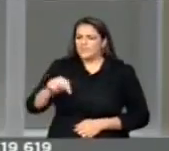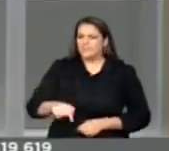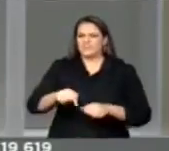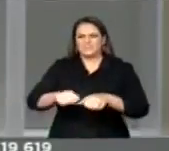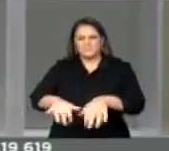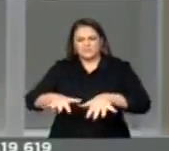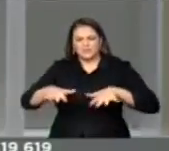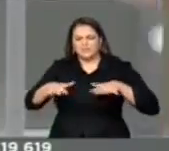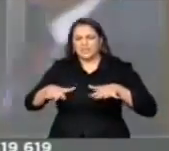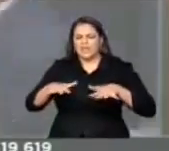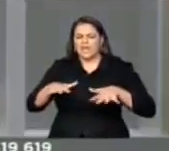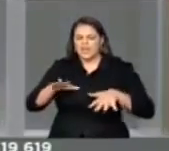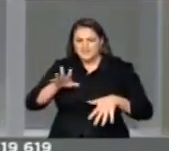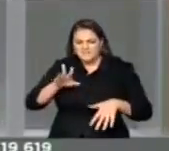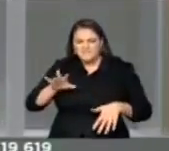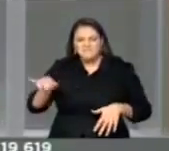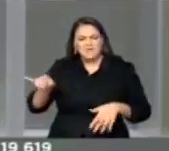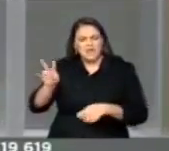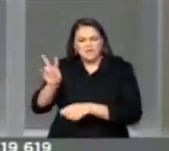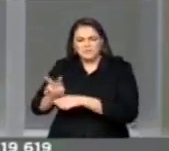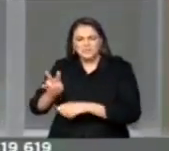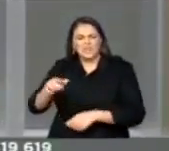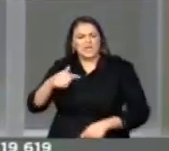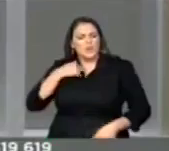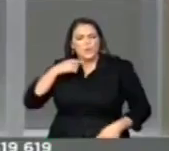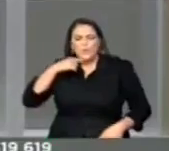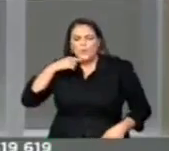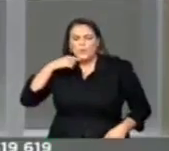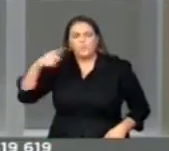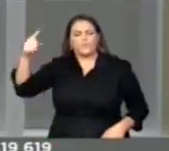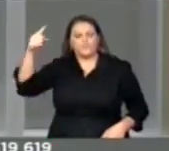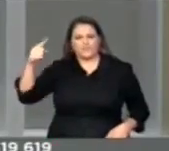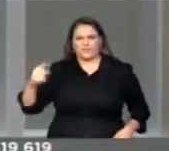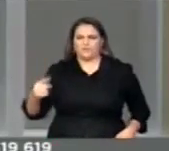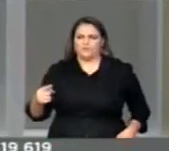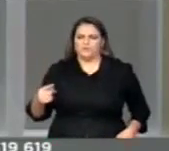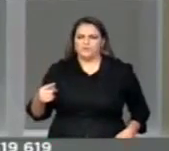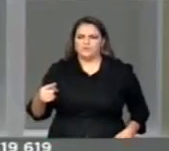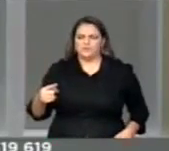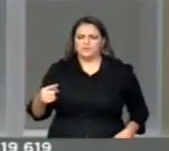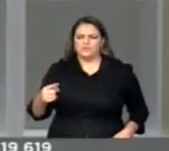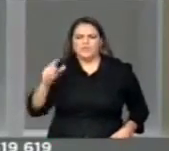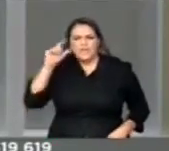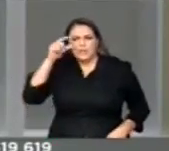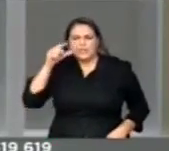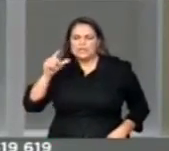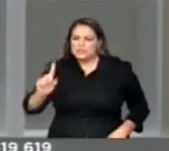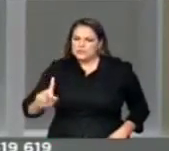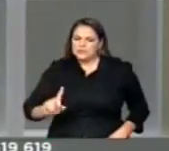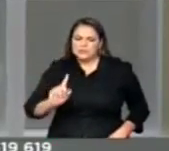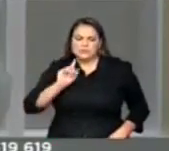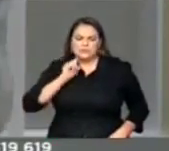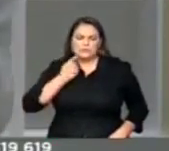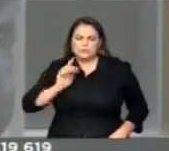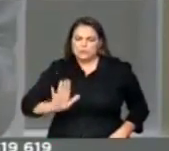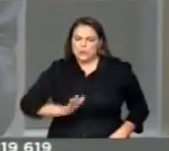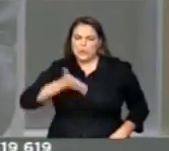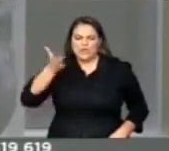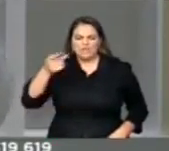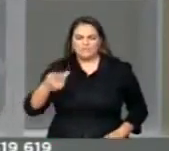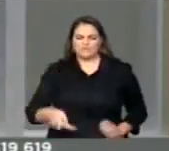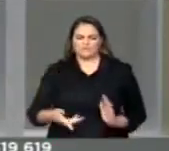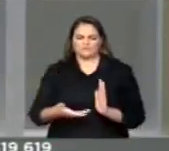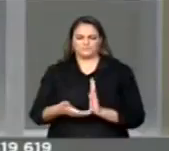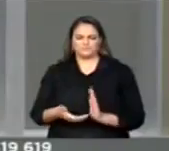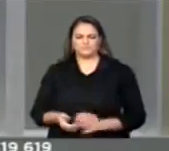casa vá poupá-lo. Senhor Eduardo Cunha mancha essa casa. Nós queríamos